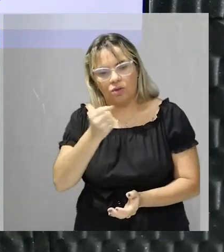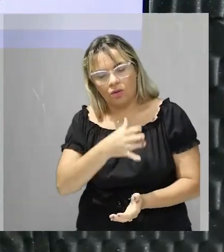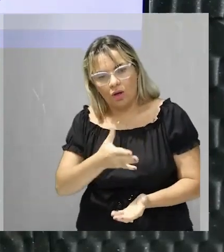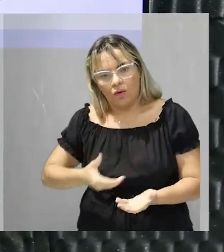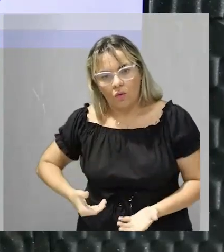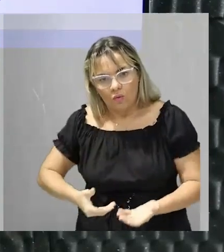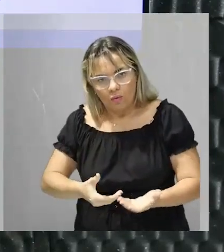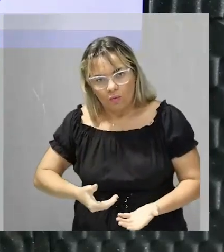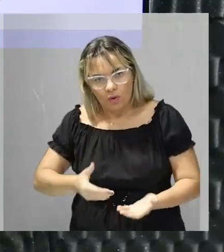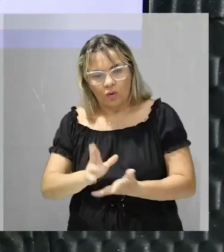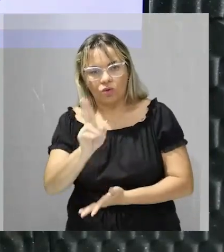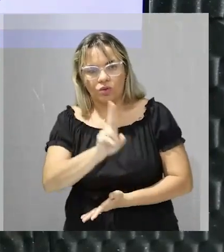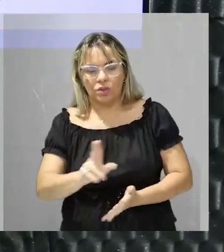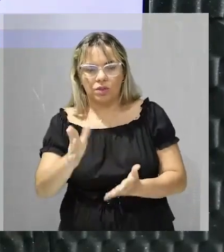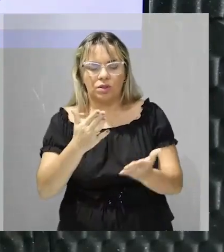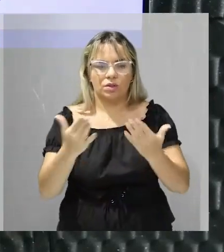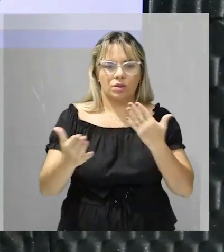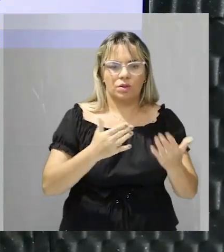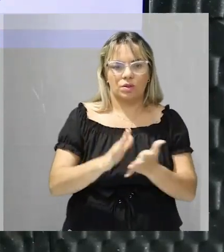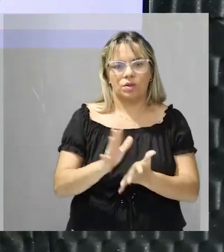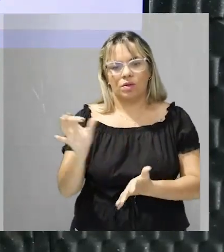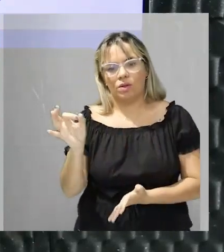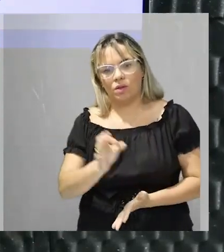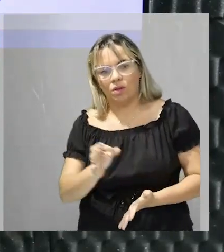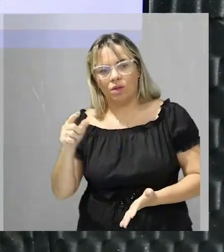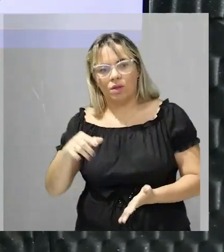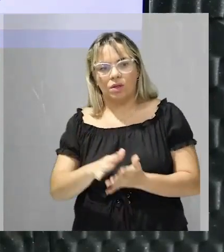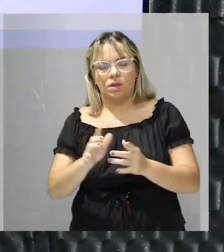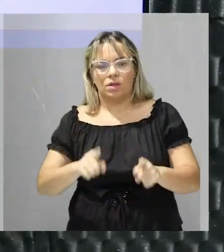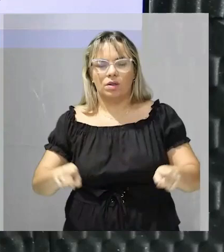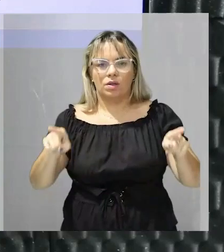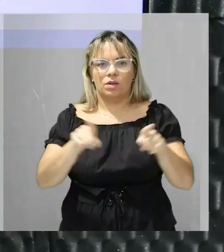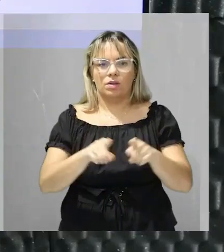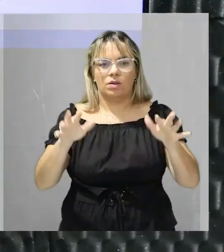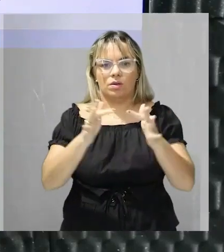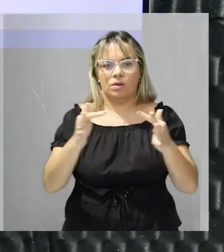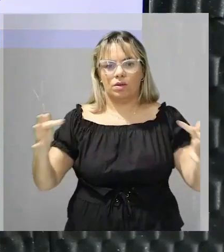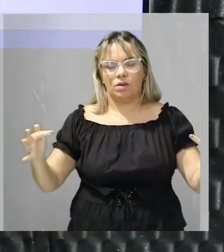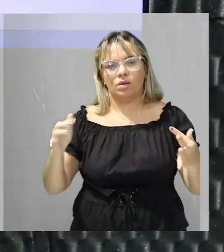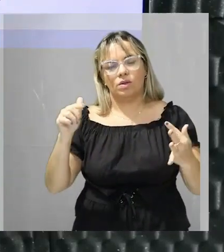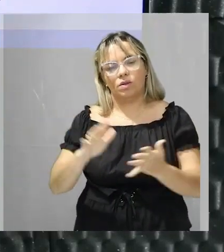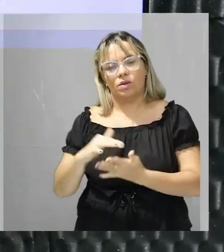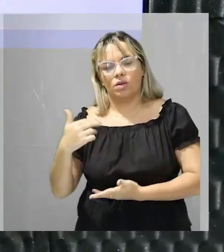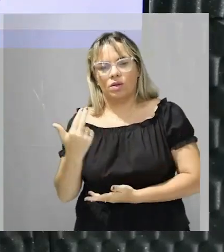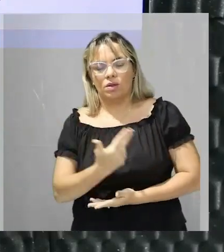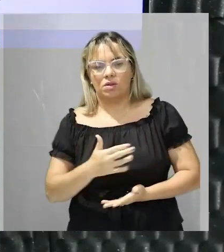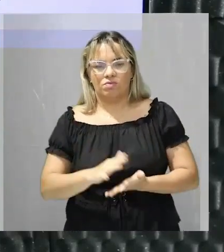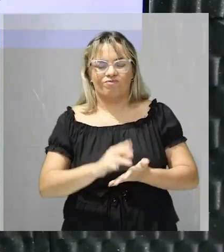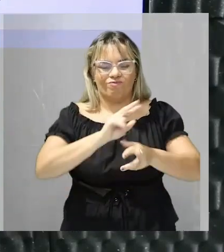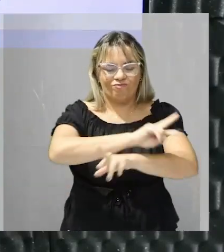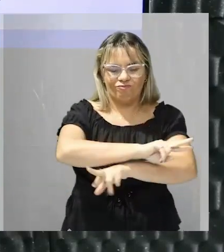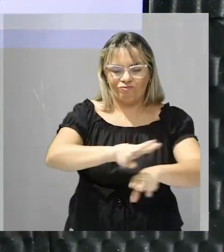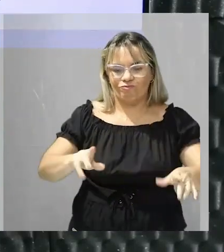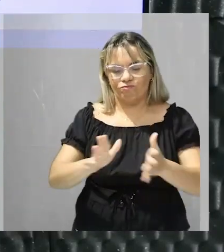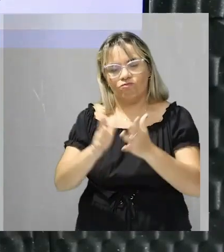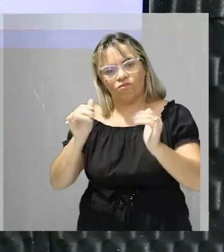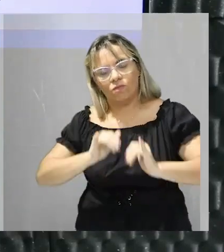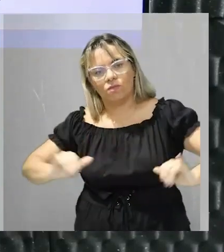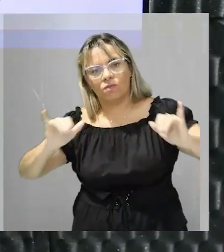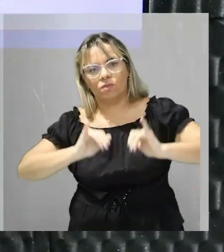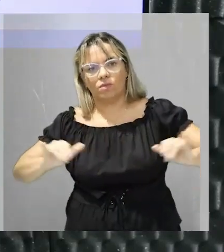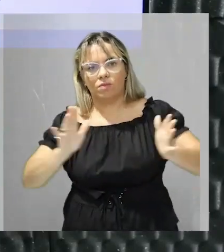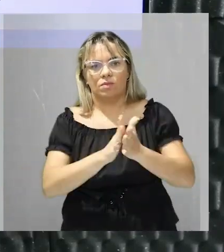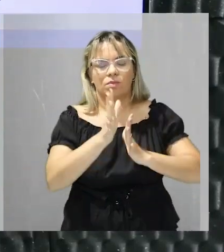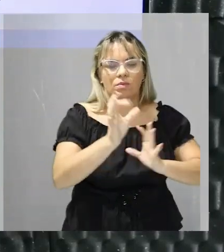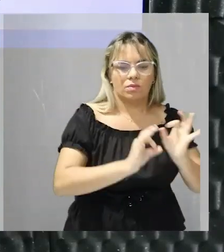percentuais aí né e temos uma fórmulazinha Então veja que nós temos aqui uma série de informações para nós